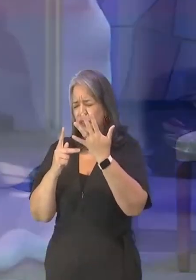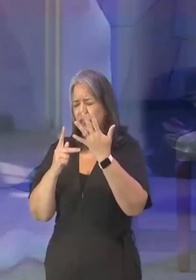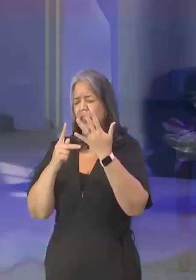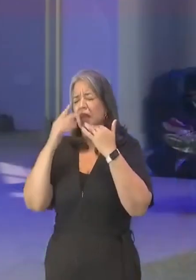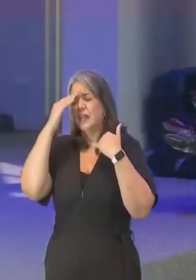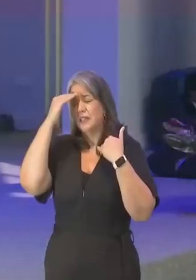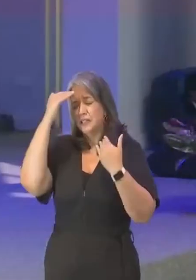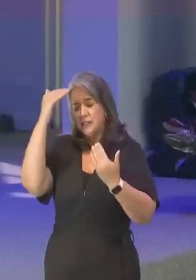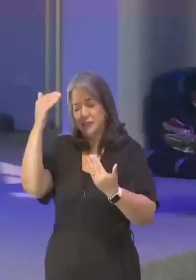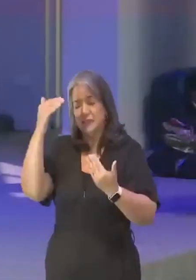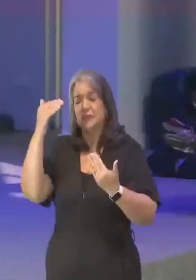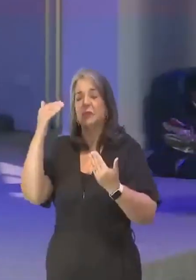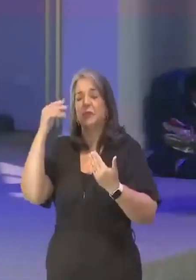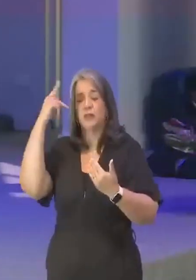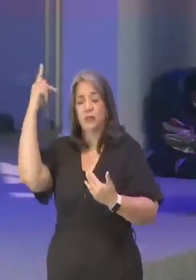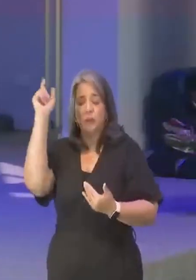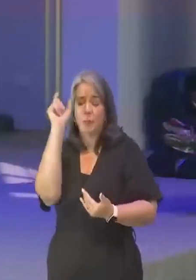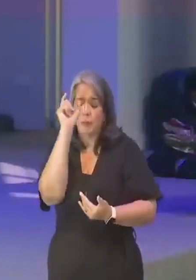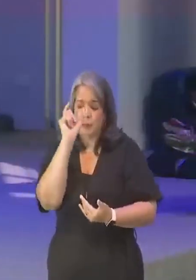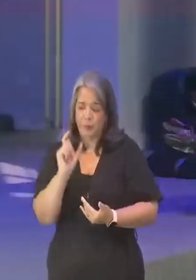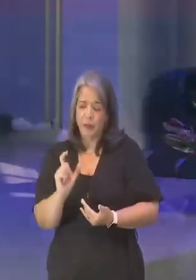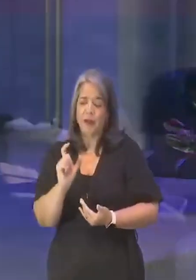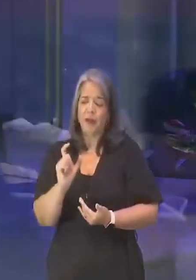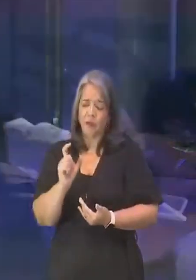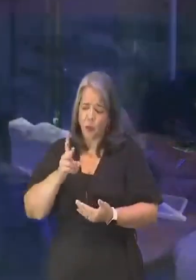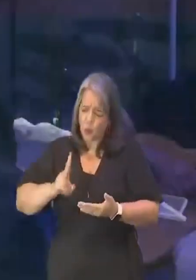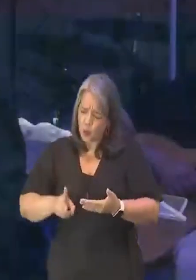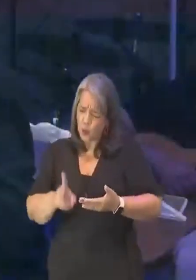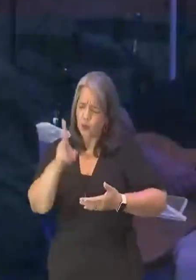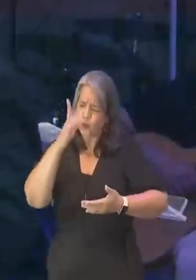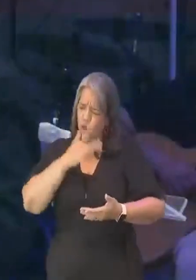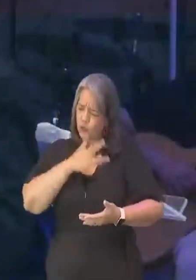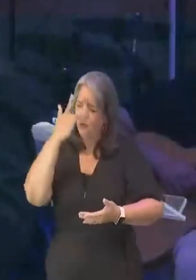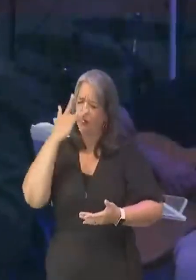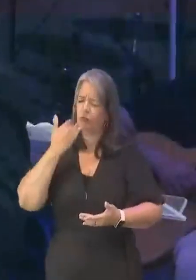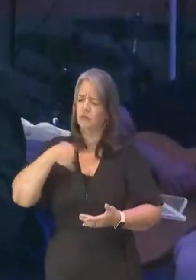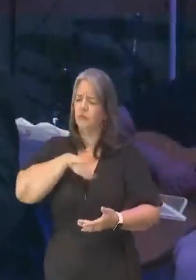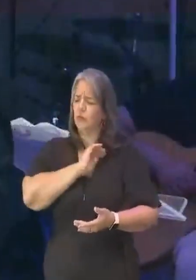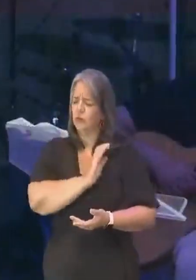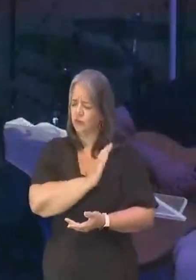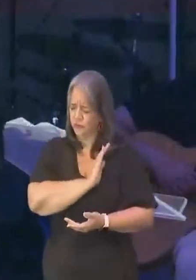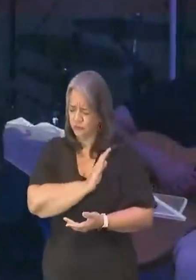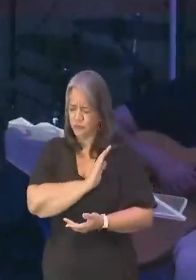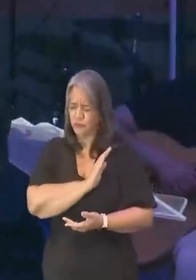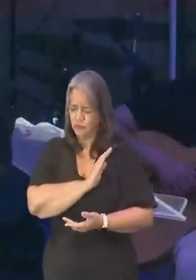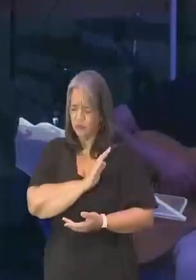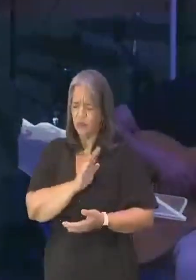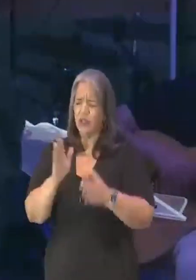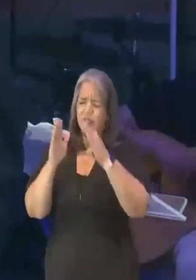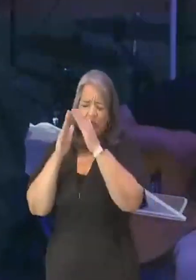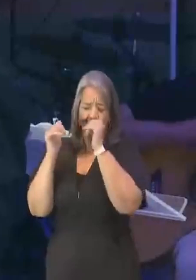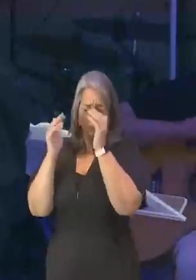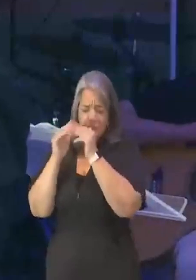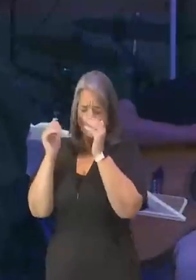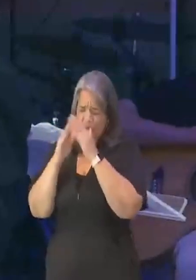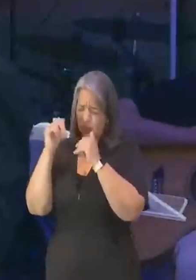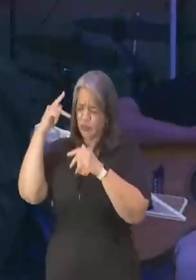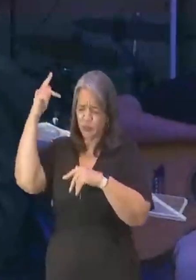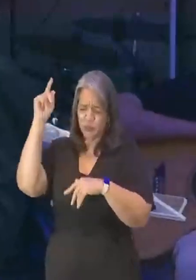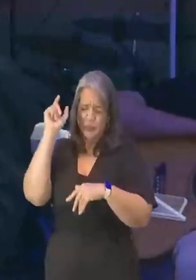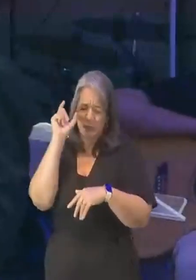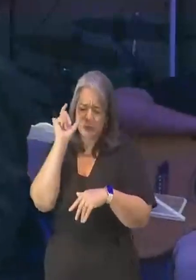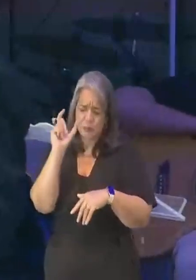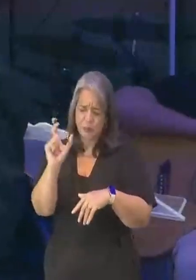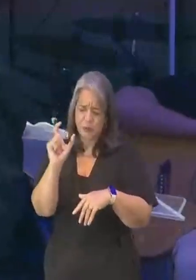viva e ainda toca os nossos corações. E nós te pedimos que ela nunca mude